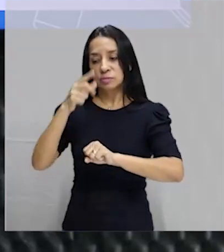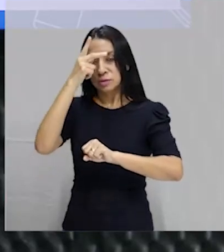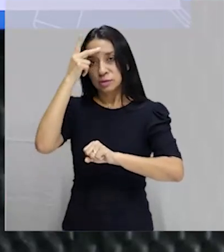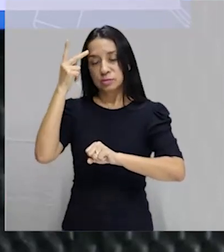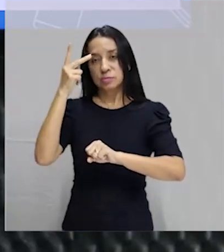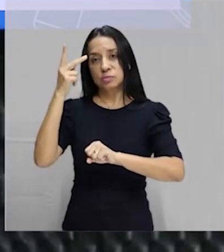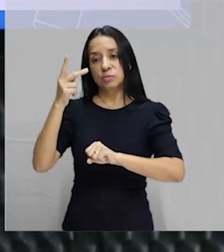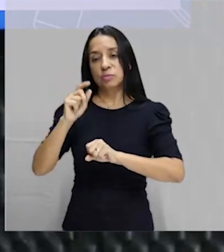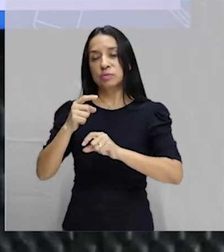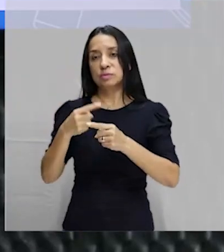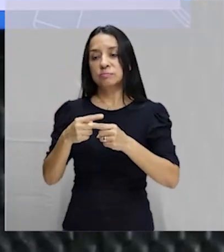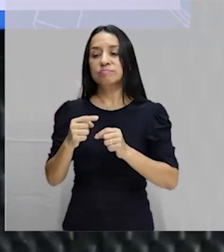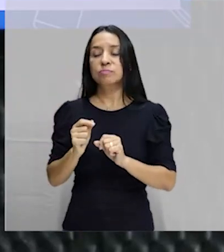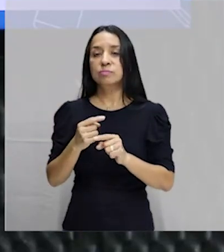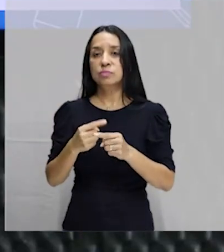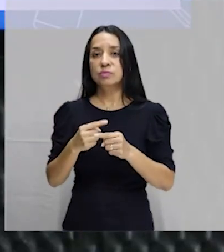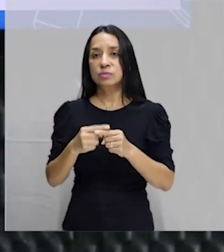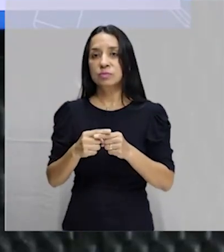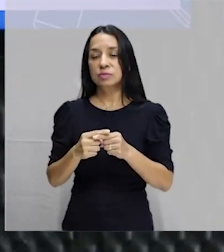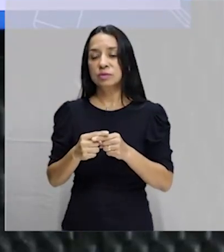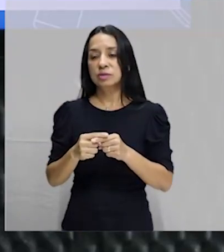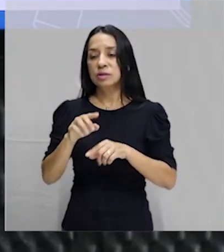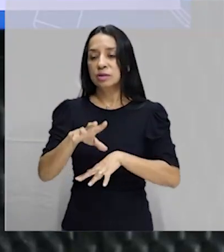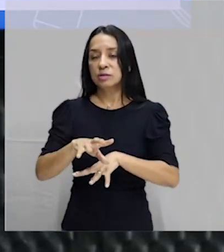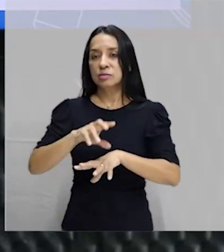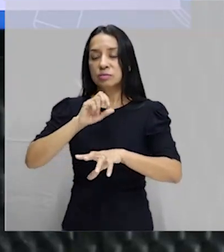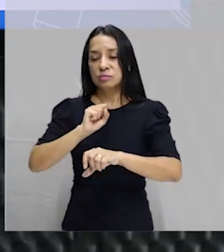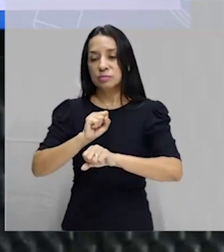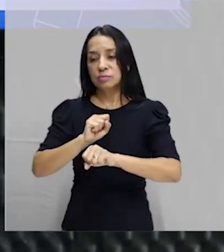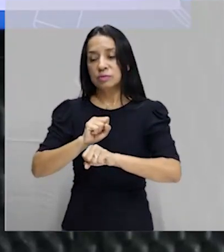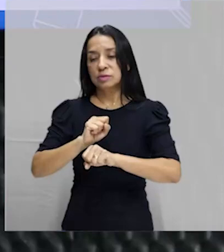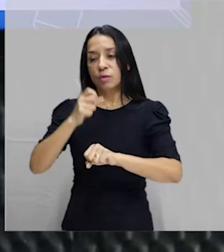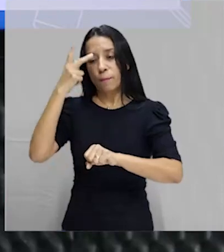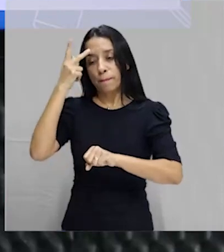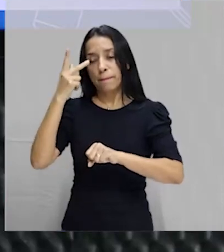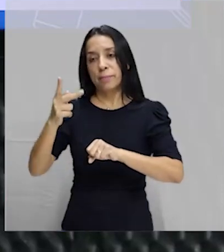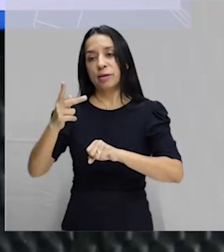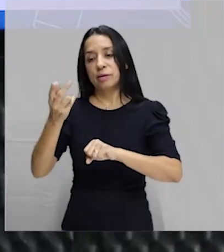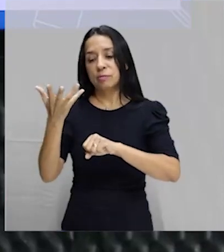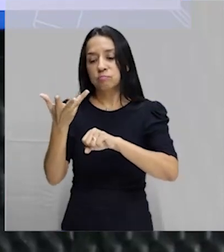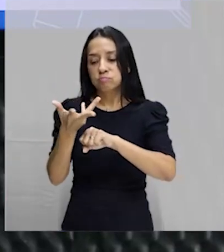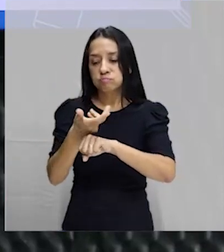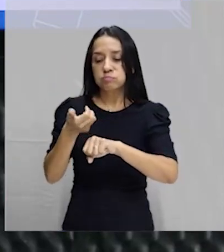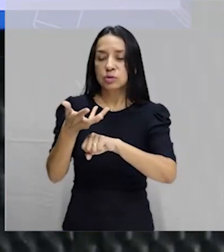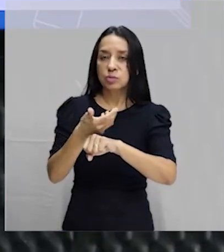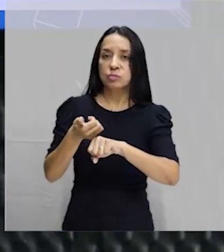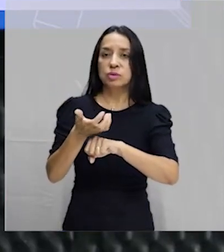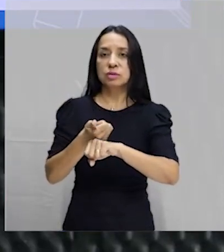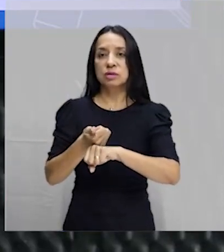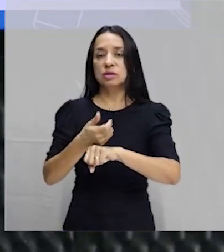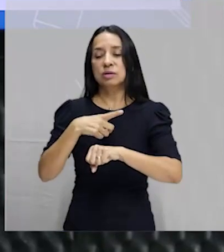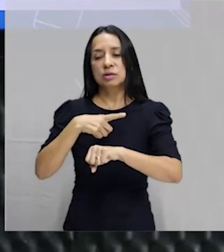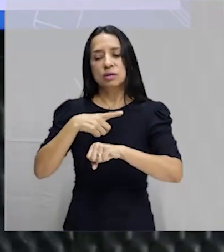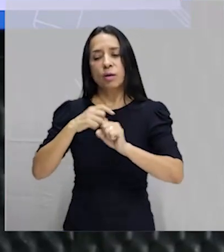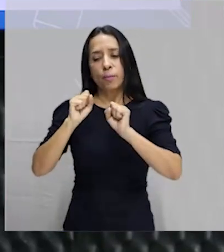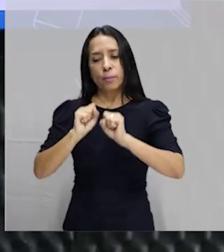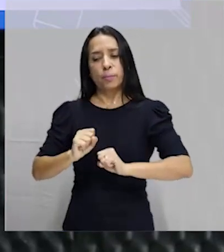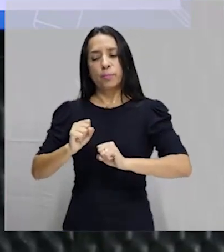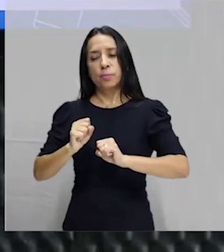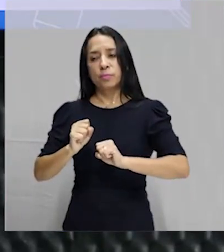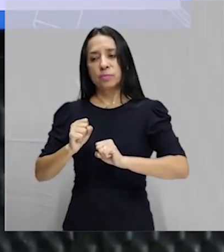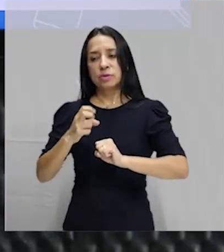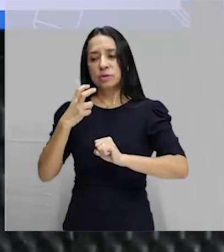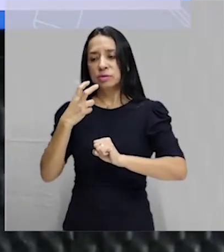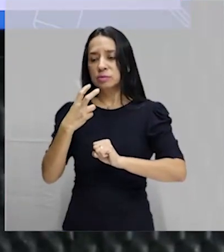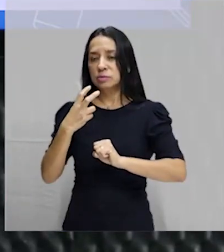por conta da sua formação para argumentar, para ter o poder da oratória,